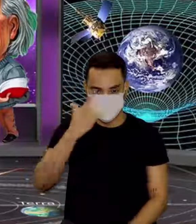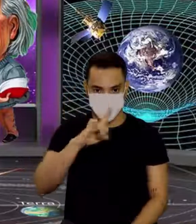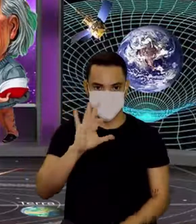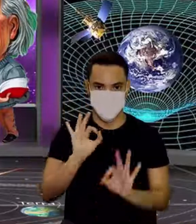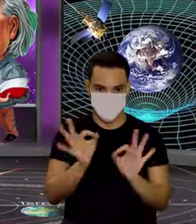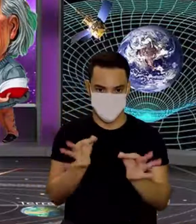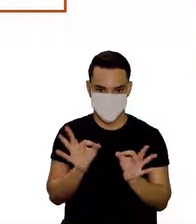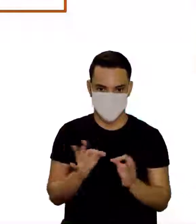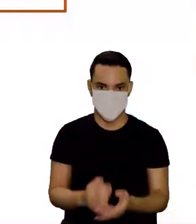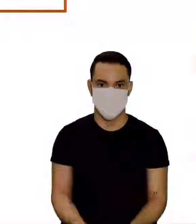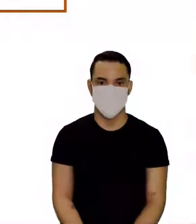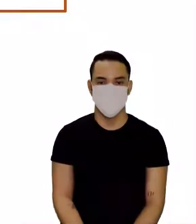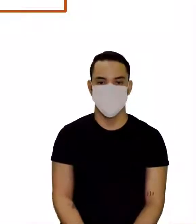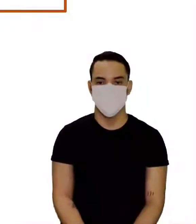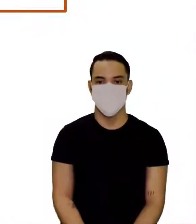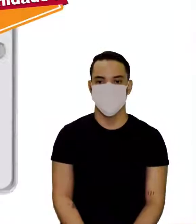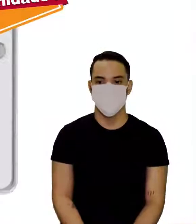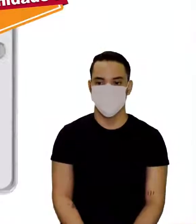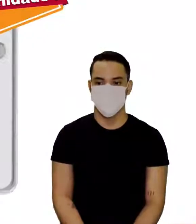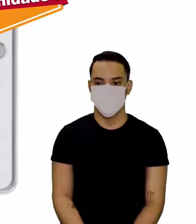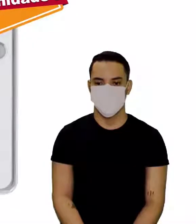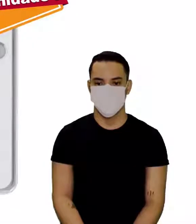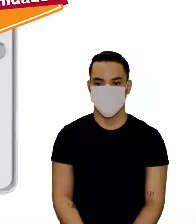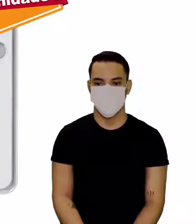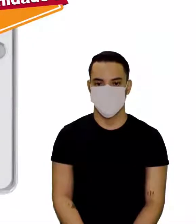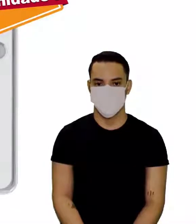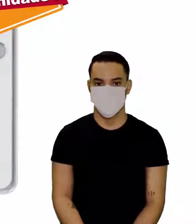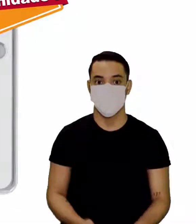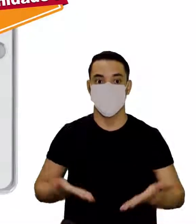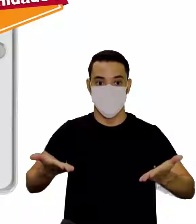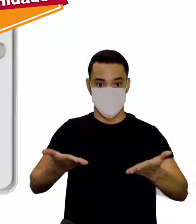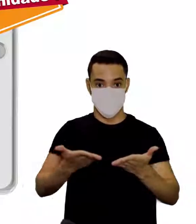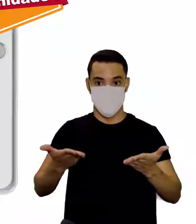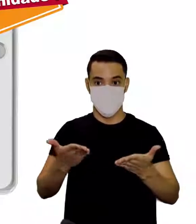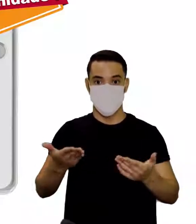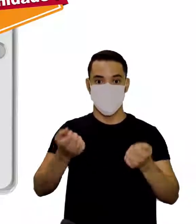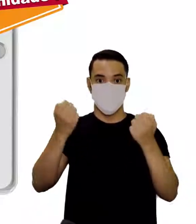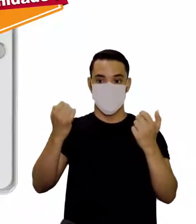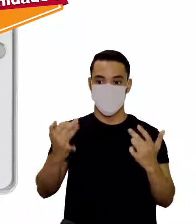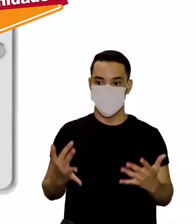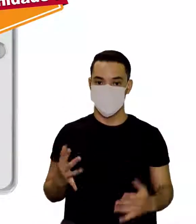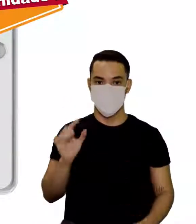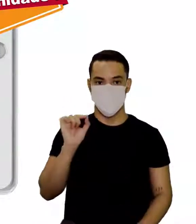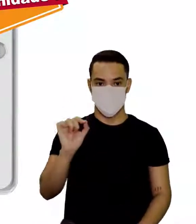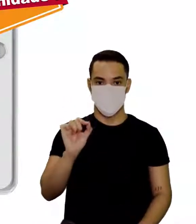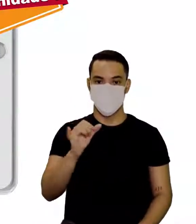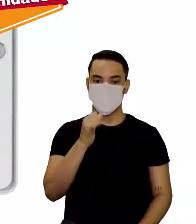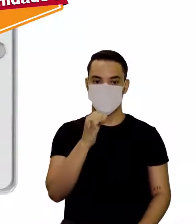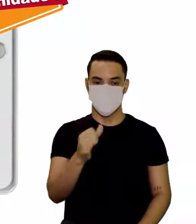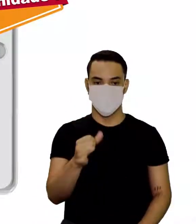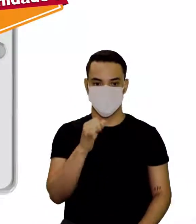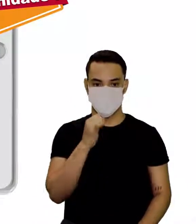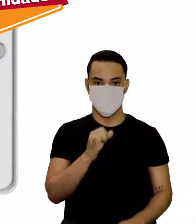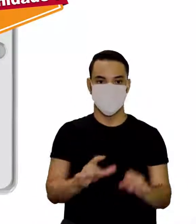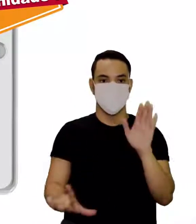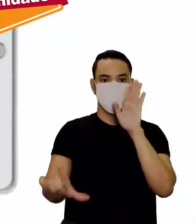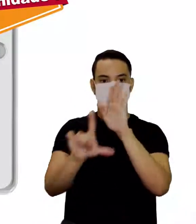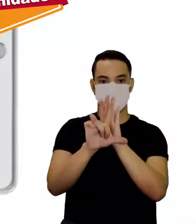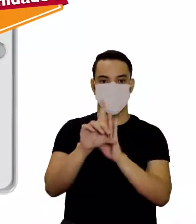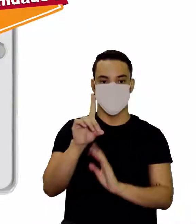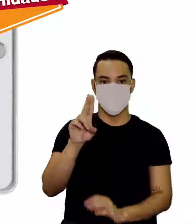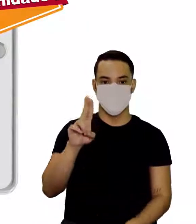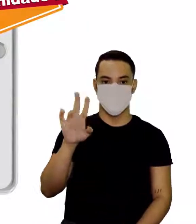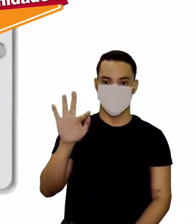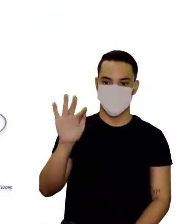vamos lá, continuando. Então beleza. Agora nós vamos falar... de carga elétrica, lei de Dufay